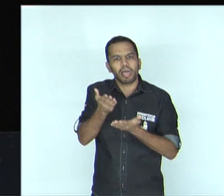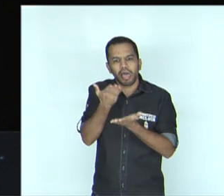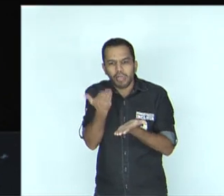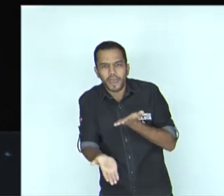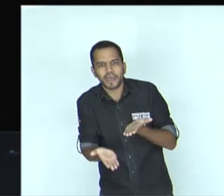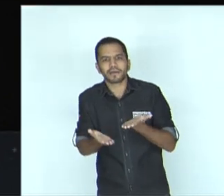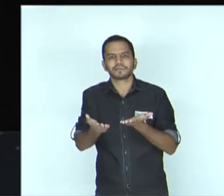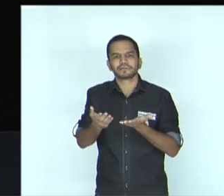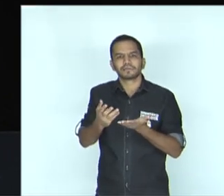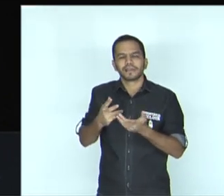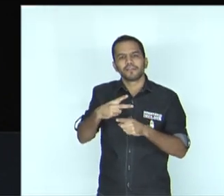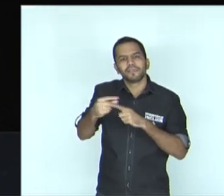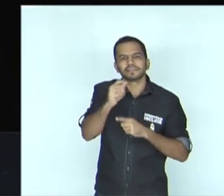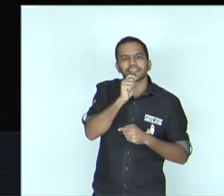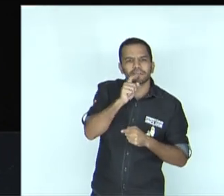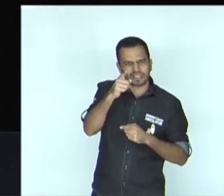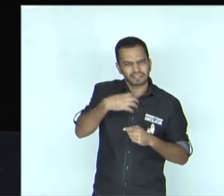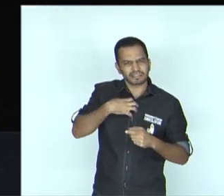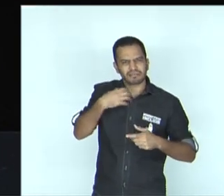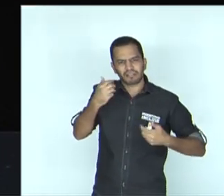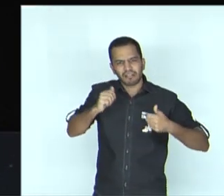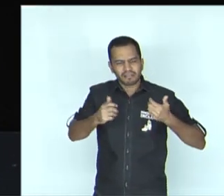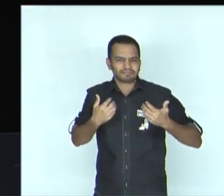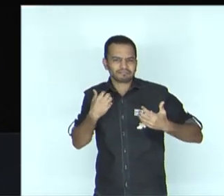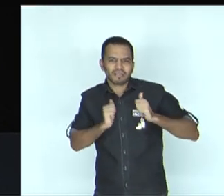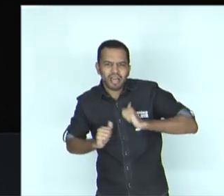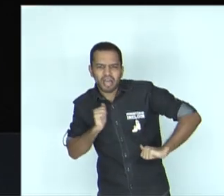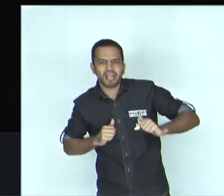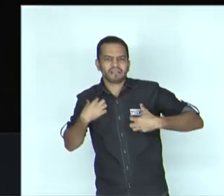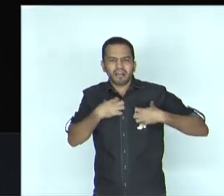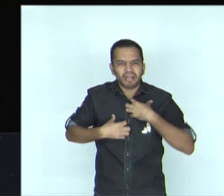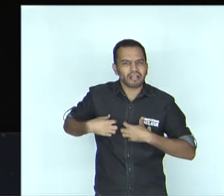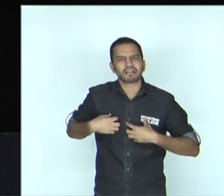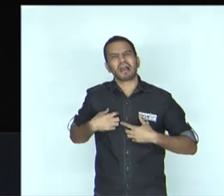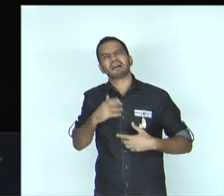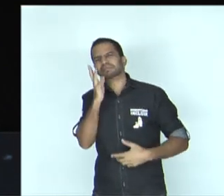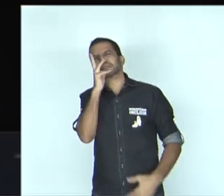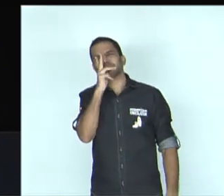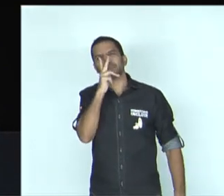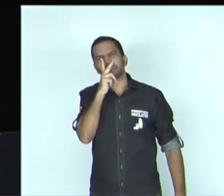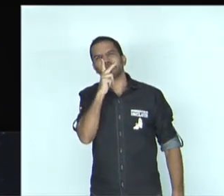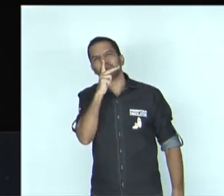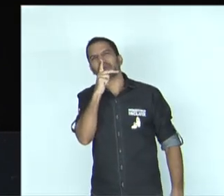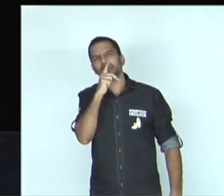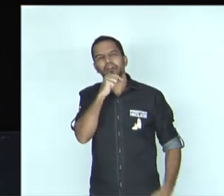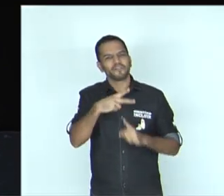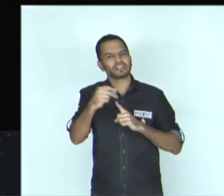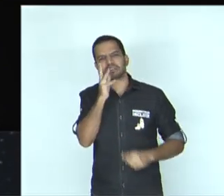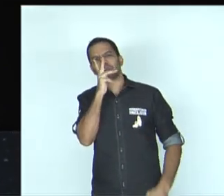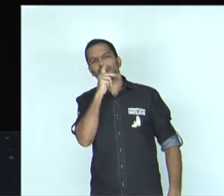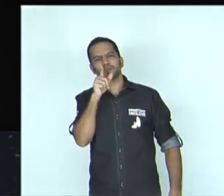fica angustiado quando alguma coisa demora a acontecer? Deixa eu te falar uma coisa,